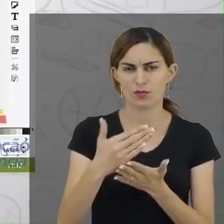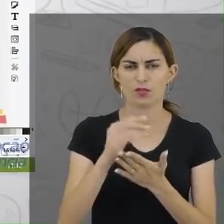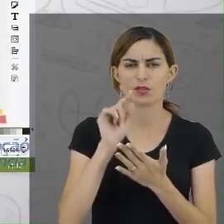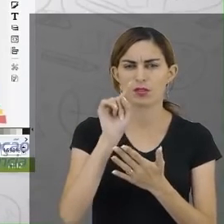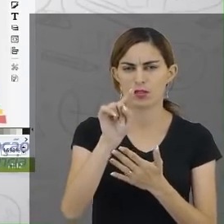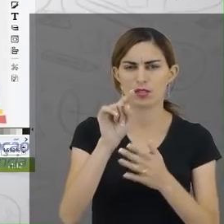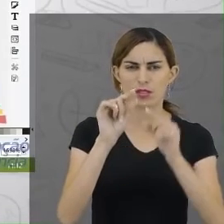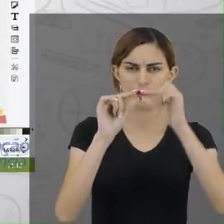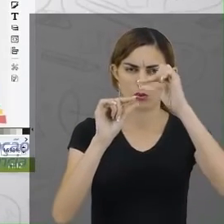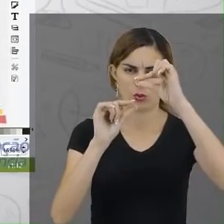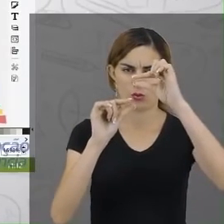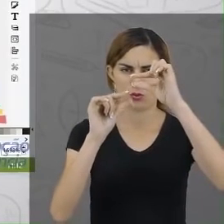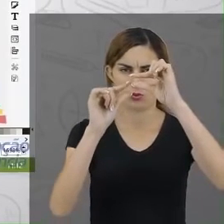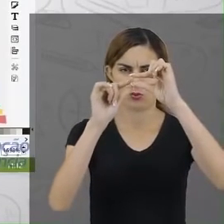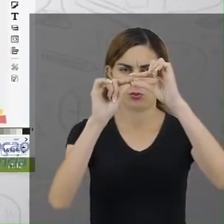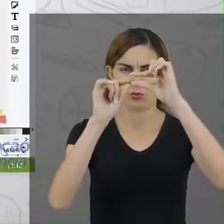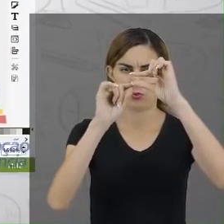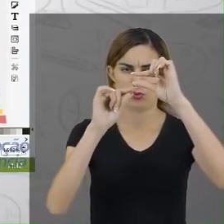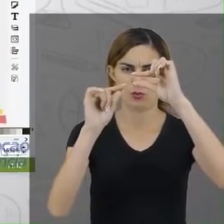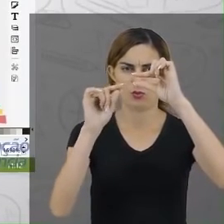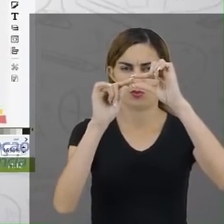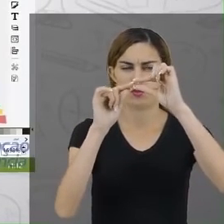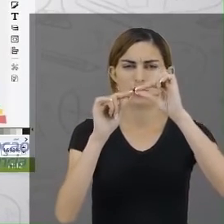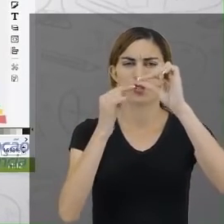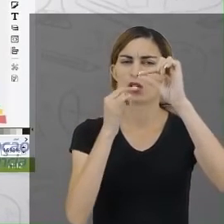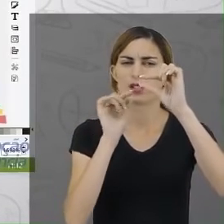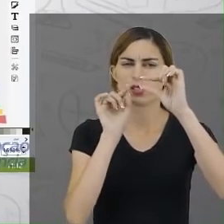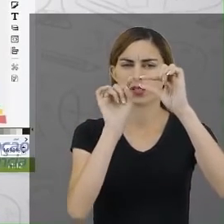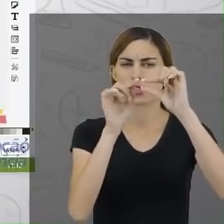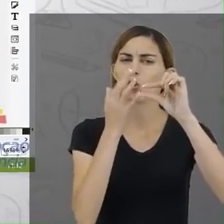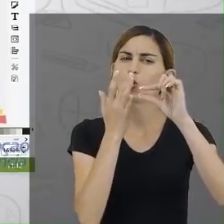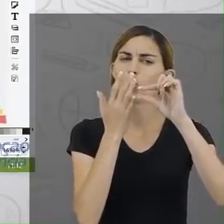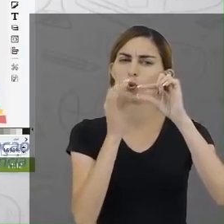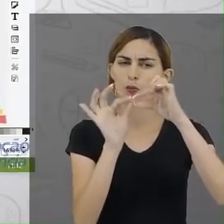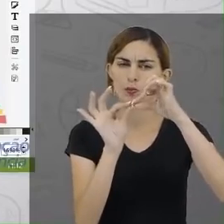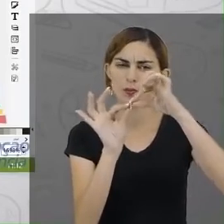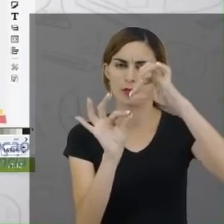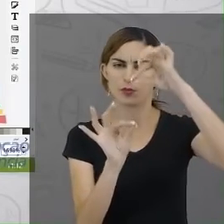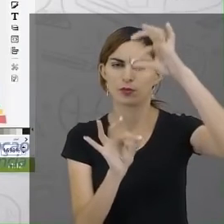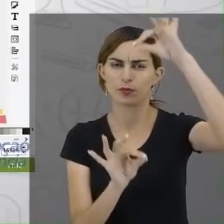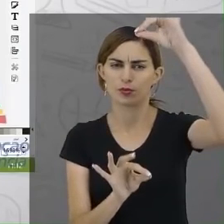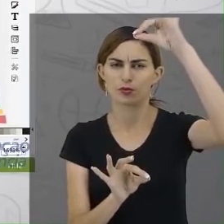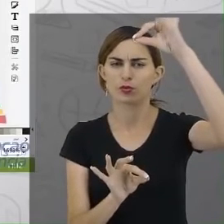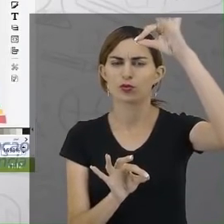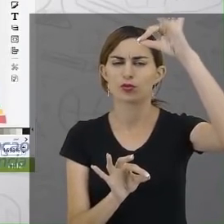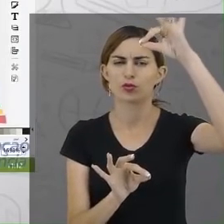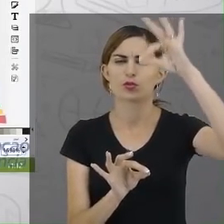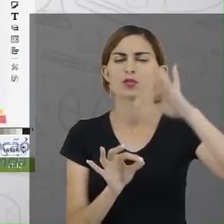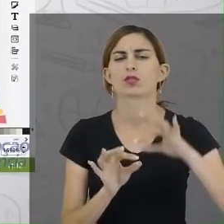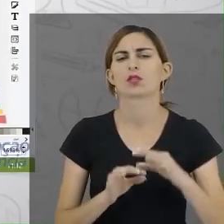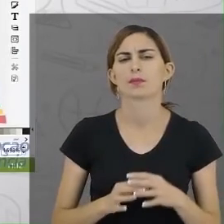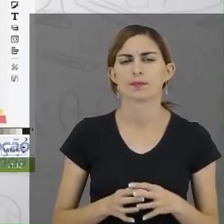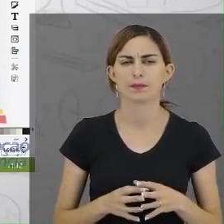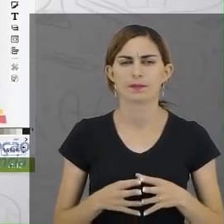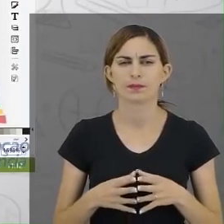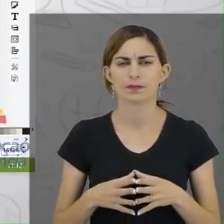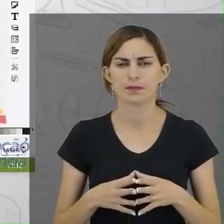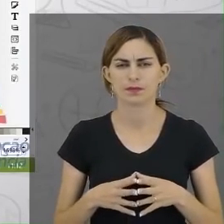Vamos clicar aqui no quadradinho de centralização de cor, puxar ele para cima.